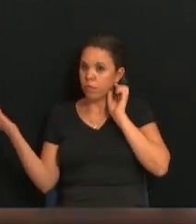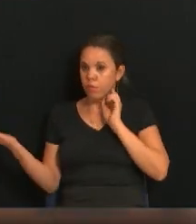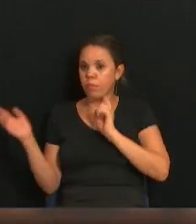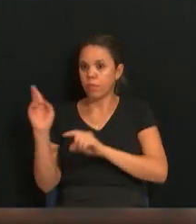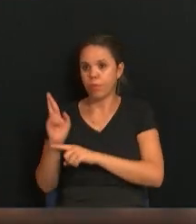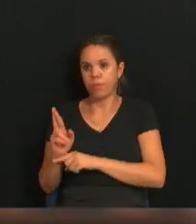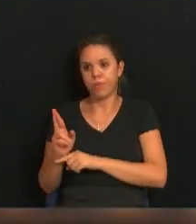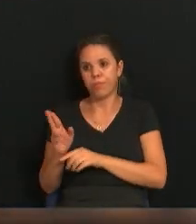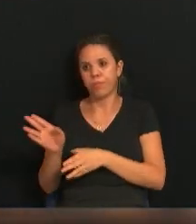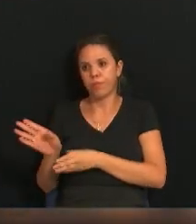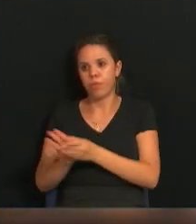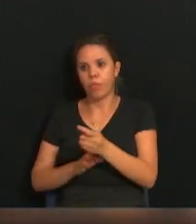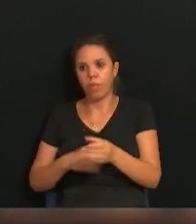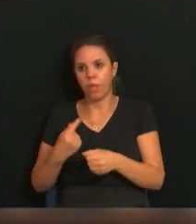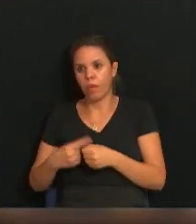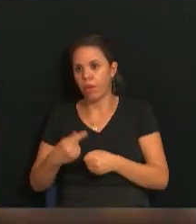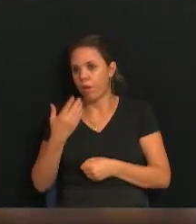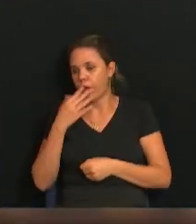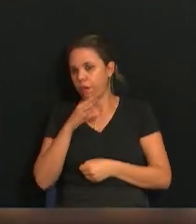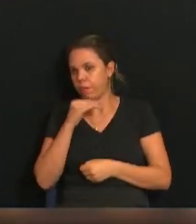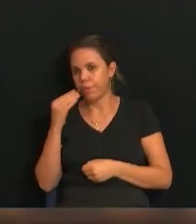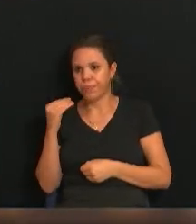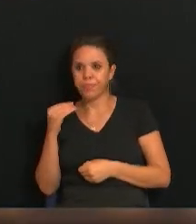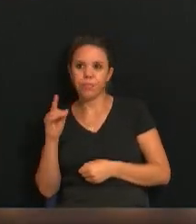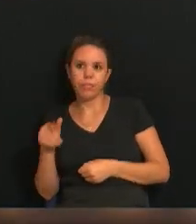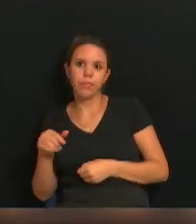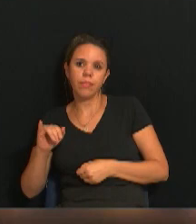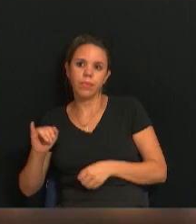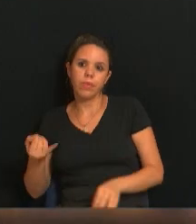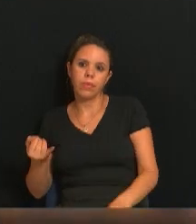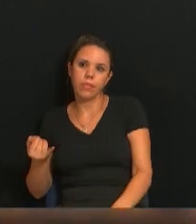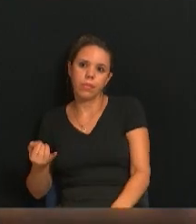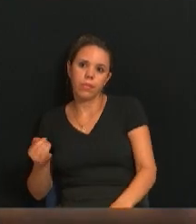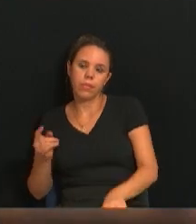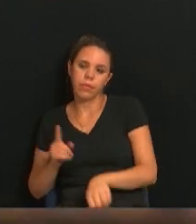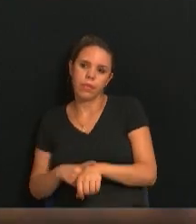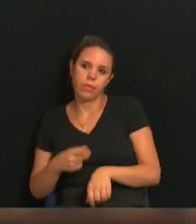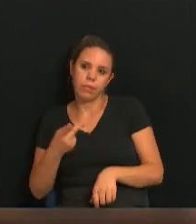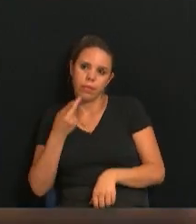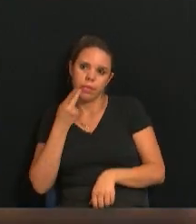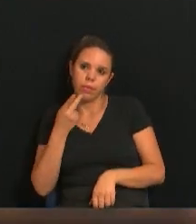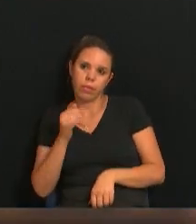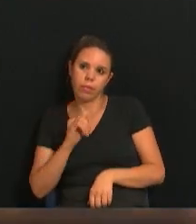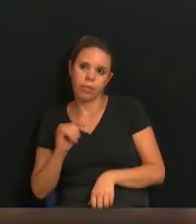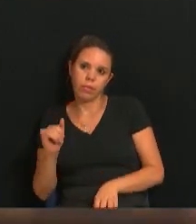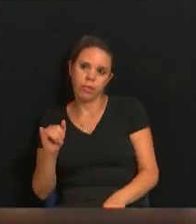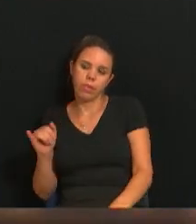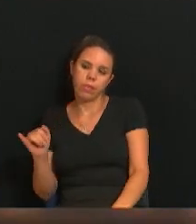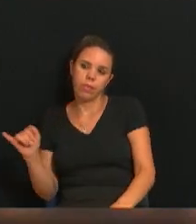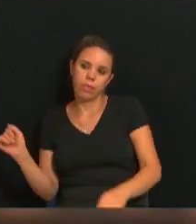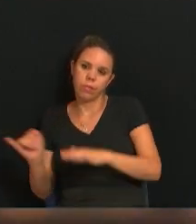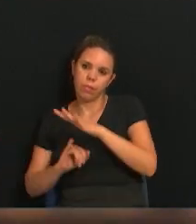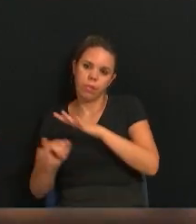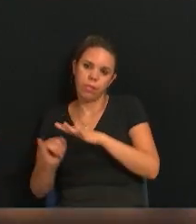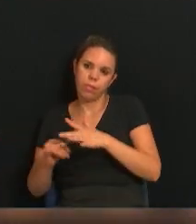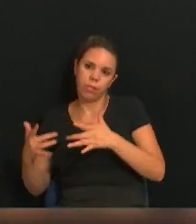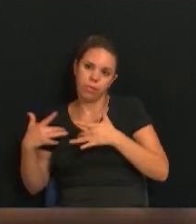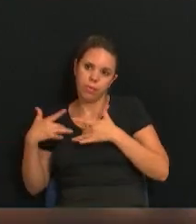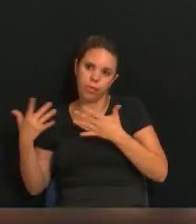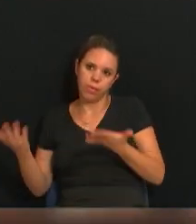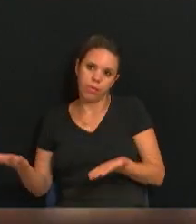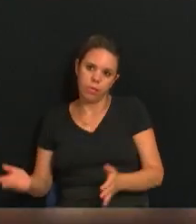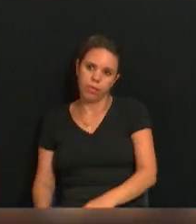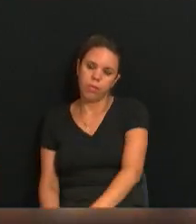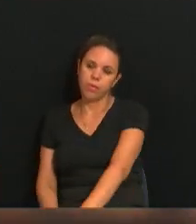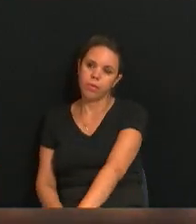Conselho Municipal da Criança e do Adolescente, aproveitou seu momento de fala para citar as entidades beneficiadas com essas